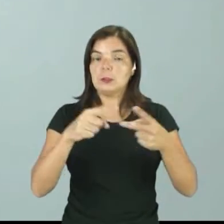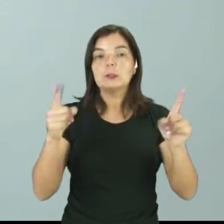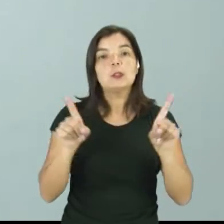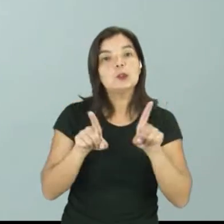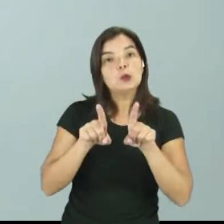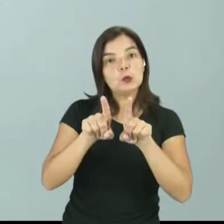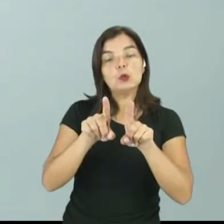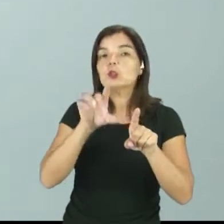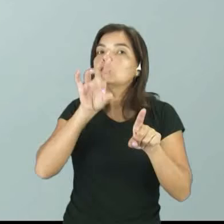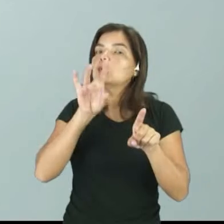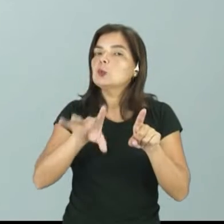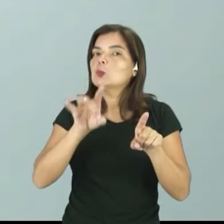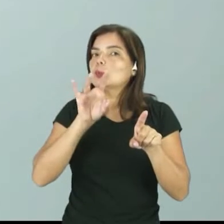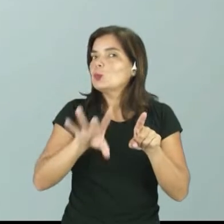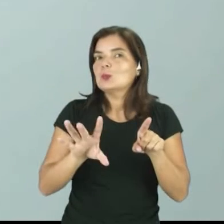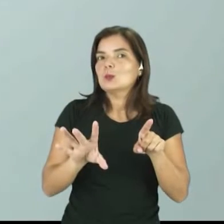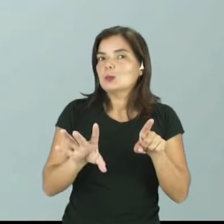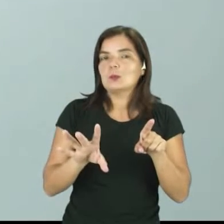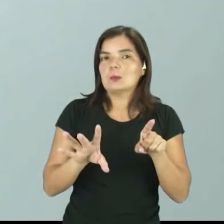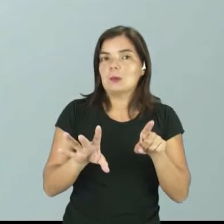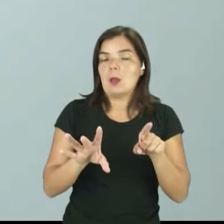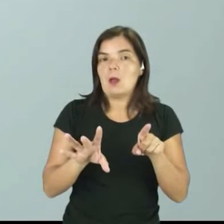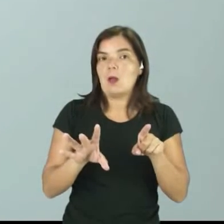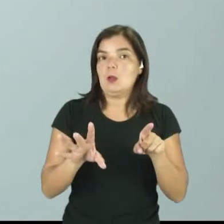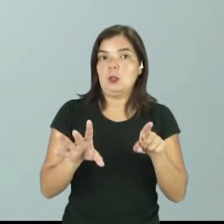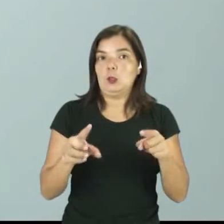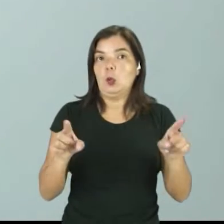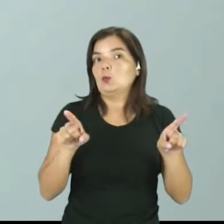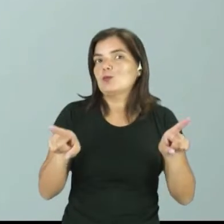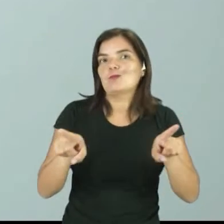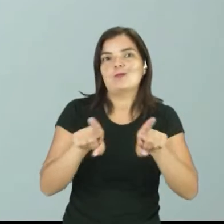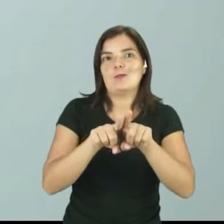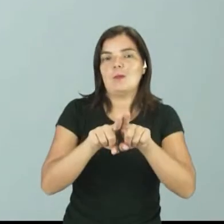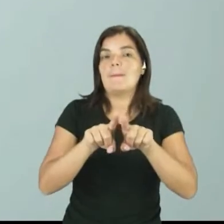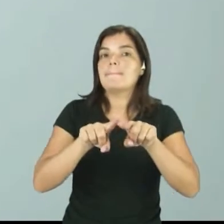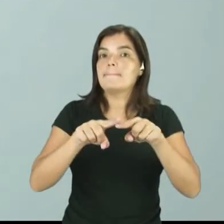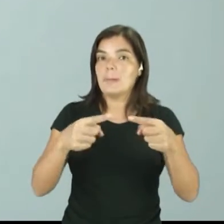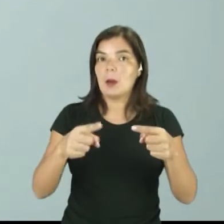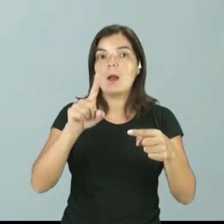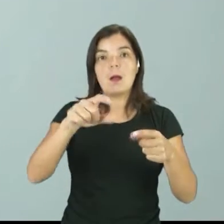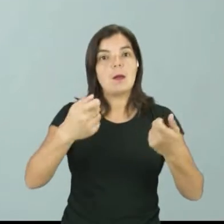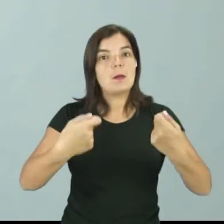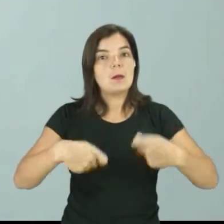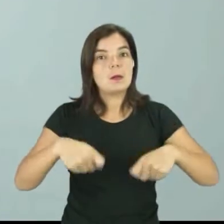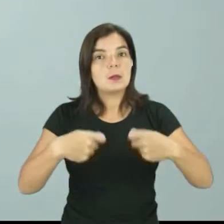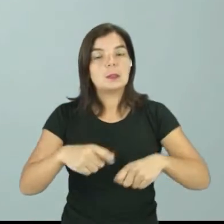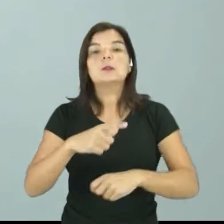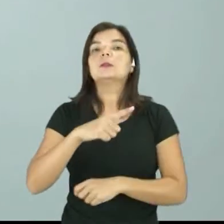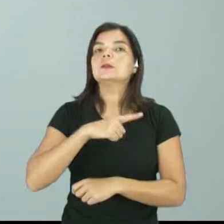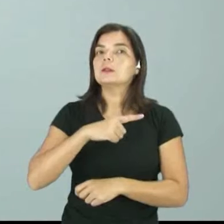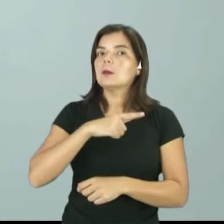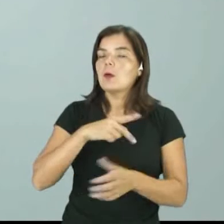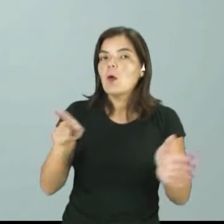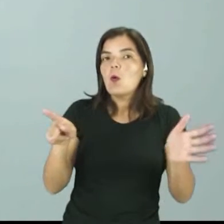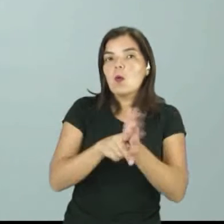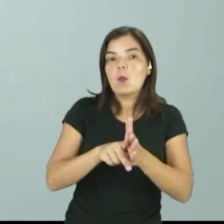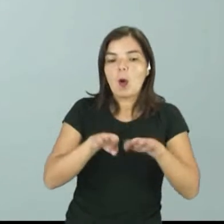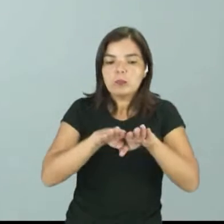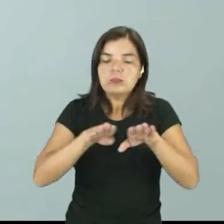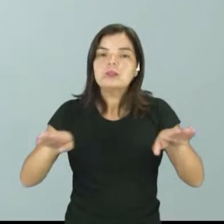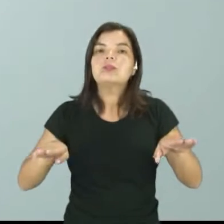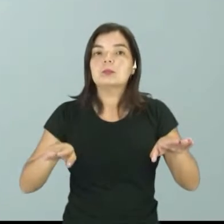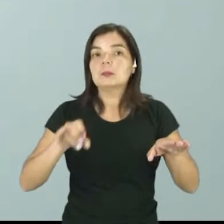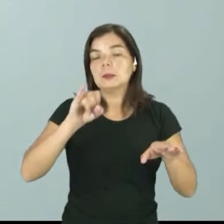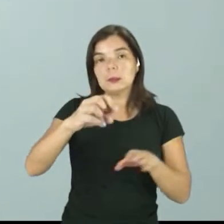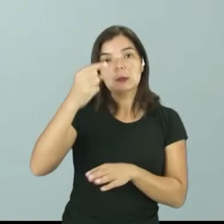paralelas, não basta que elas apenas não se encontrem. É necessário que elas pertençam ao mesmo plano. Se